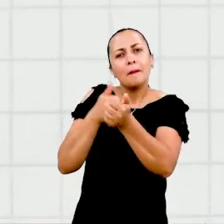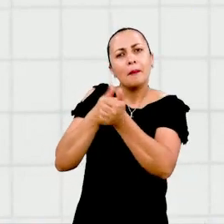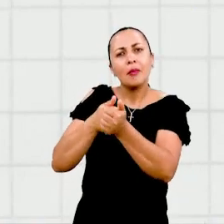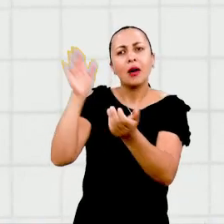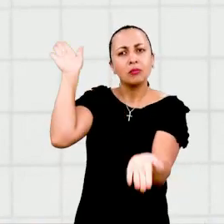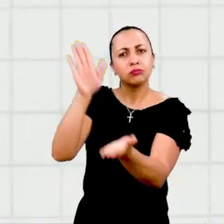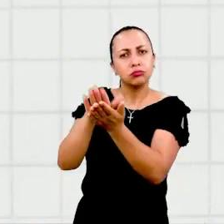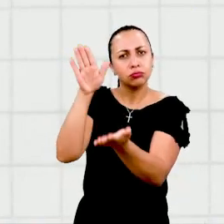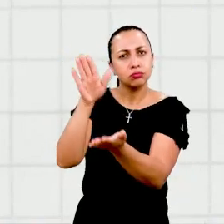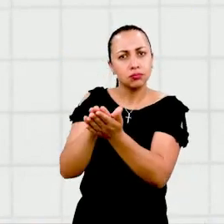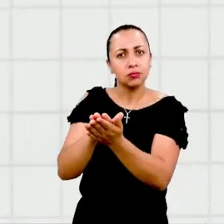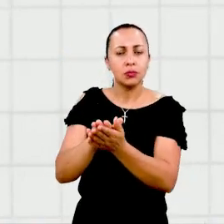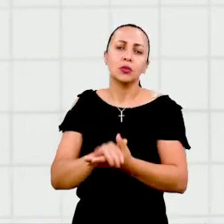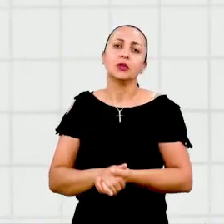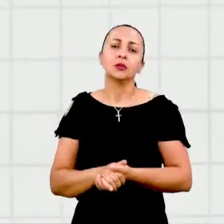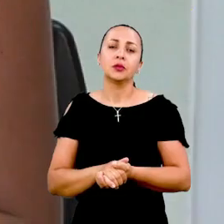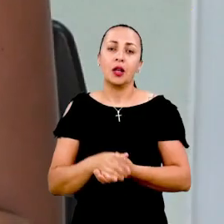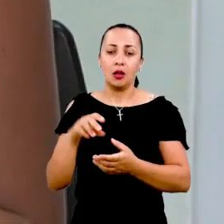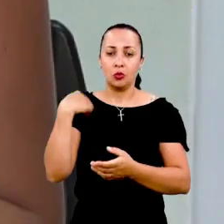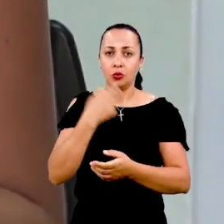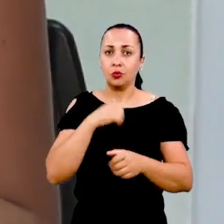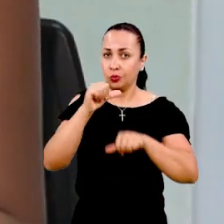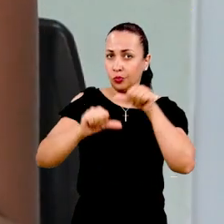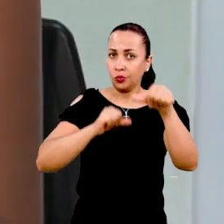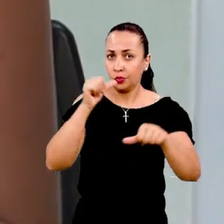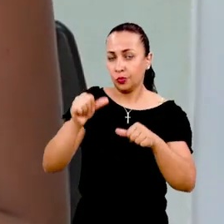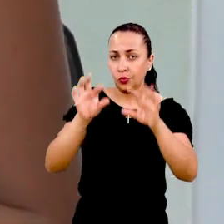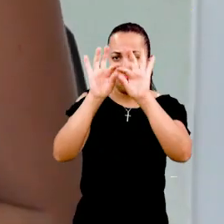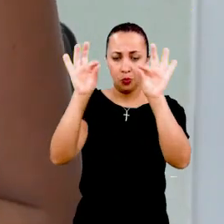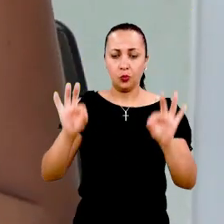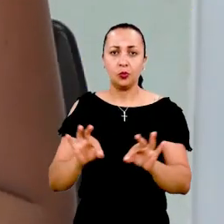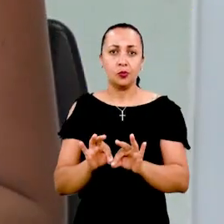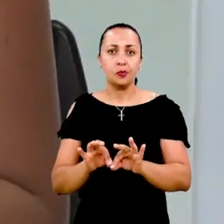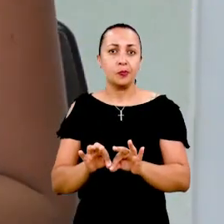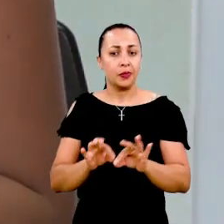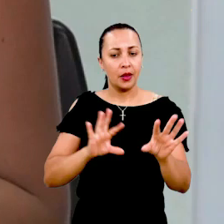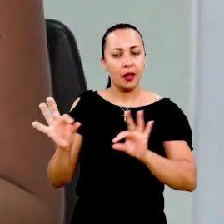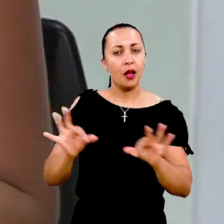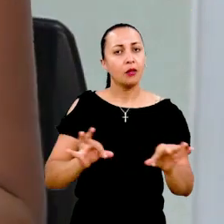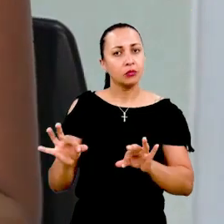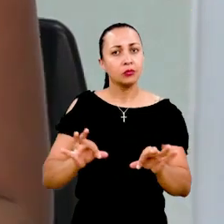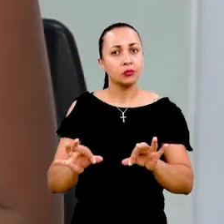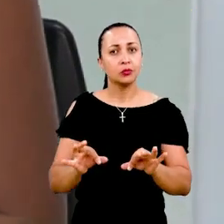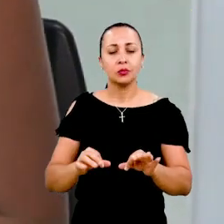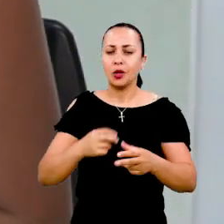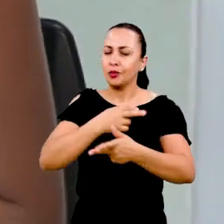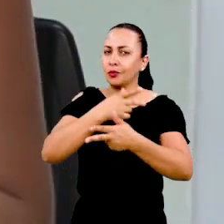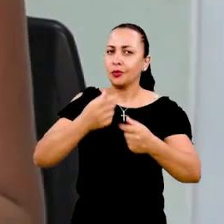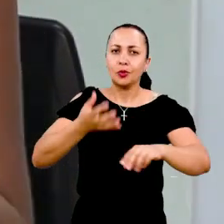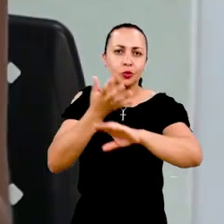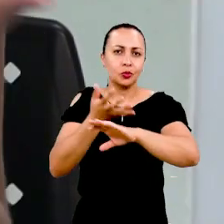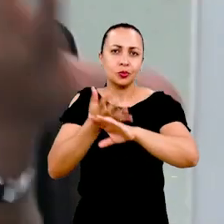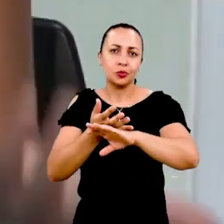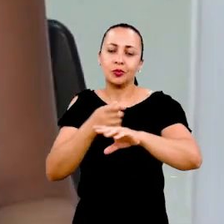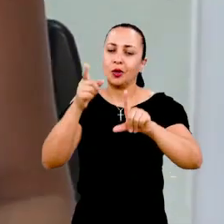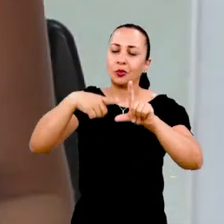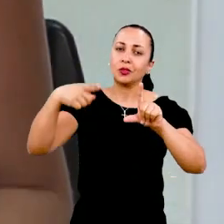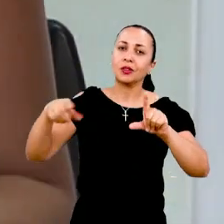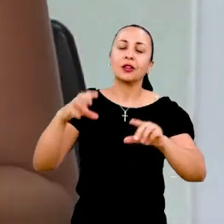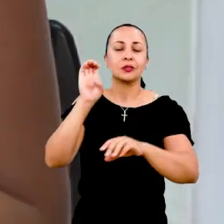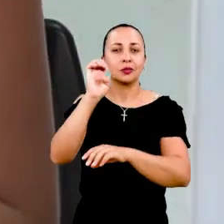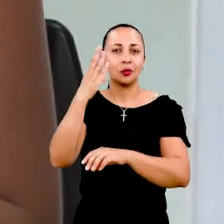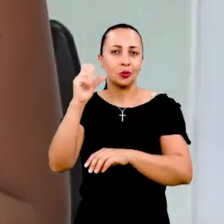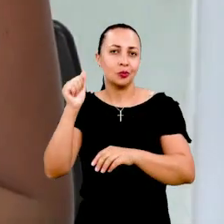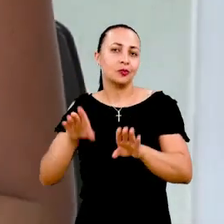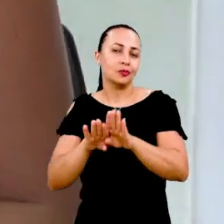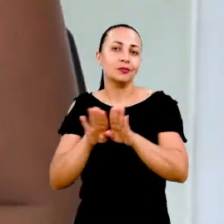Pernambuco, e inserido na área de proteção ambiental de Guadalupe. A gente está desenvolvendo o projeto em uma abordagem multidisciplinar, né? Além dos dados ecológicos,